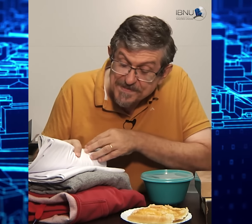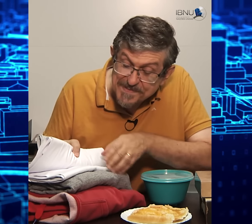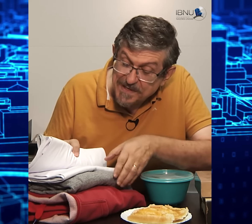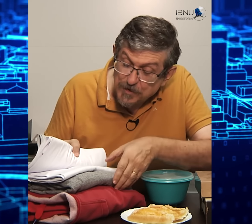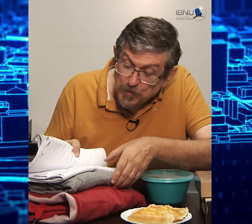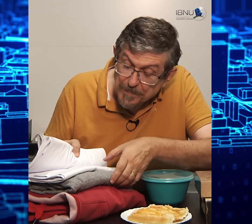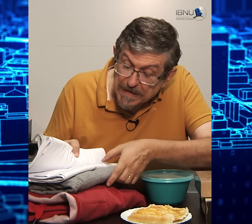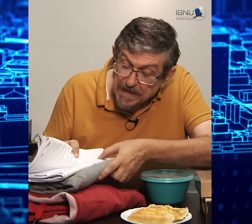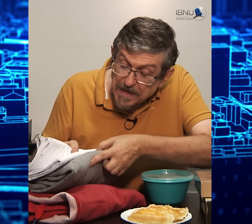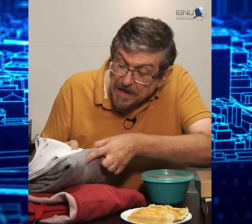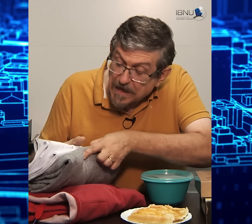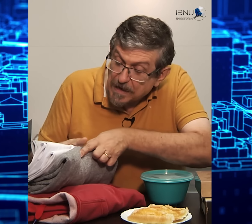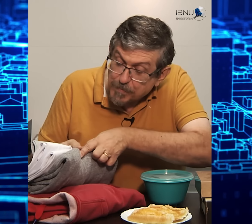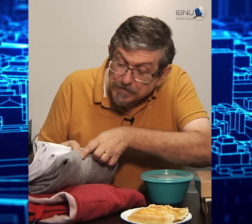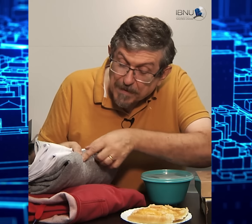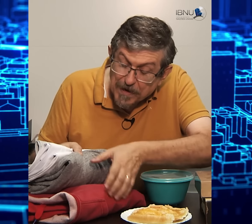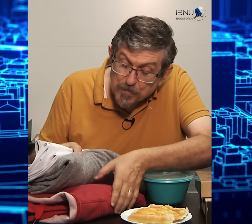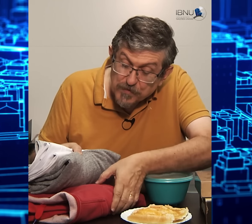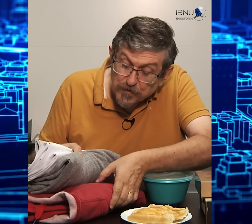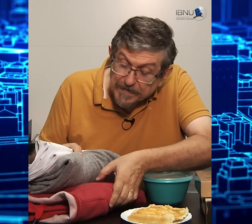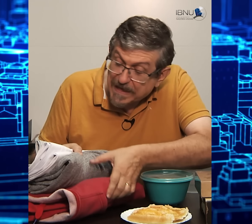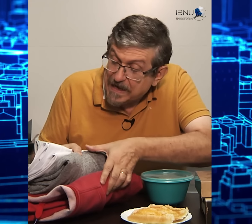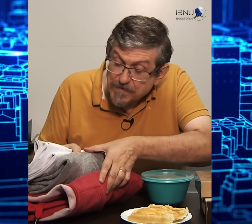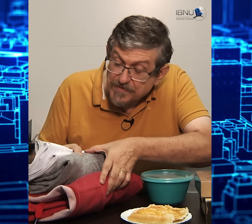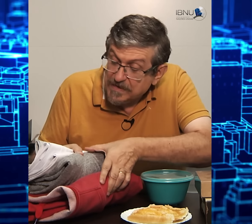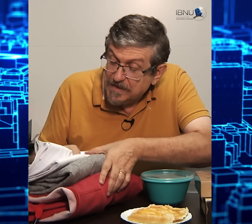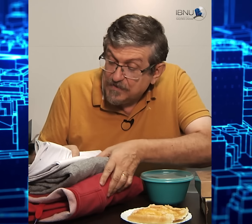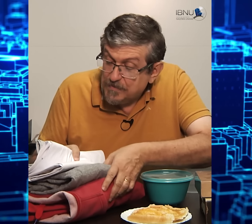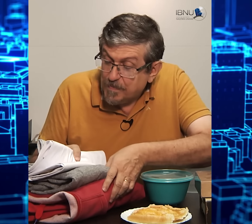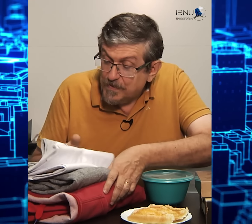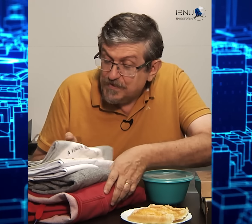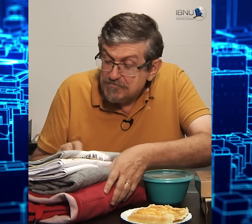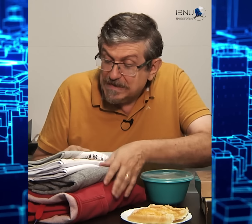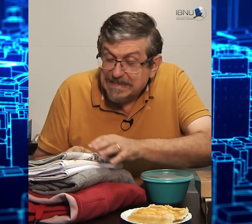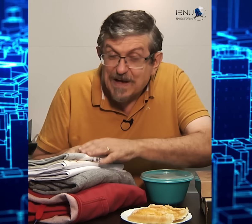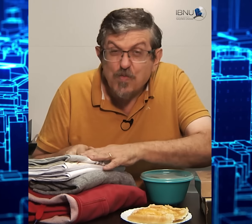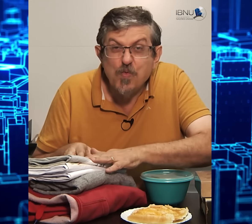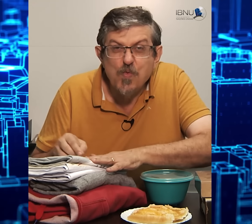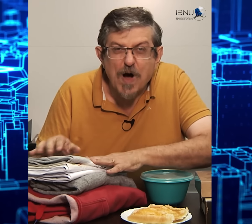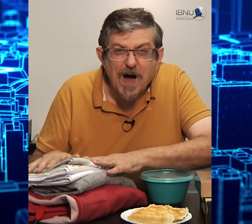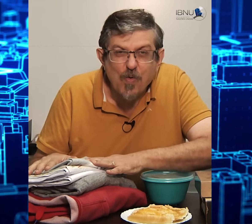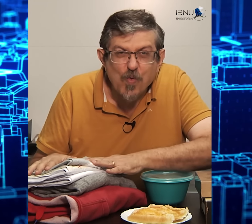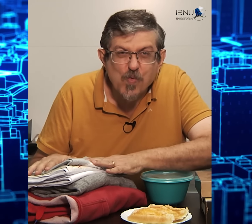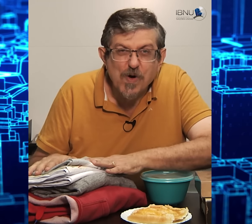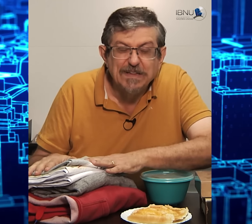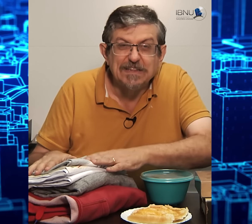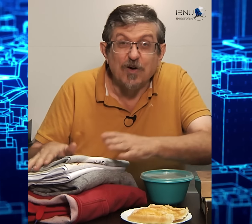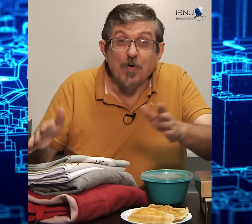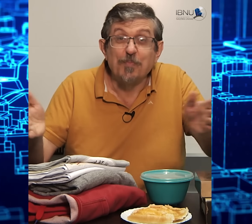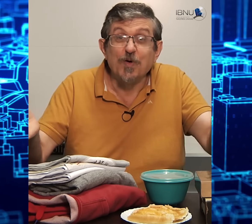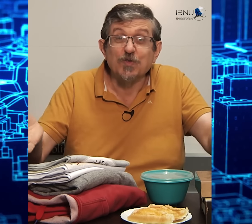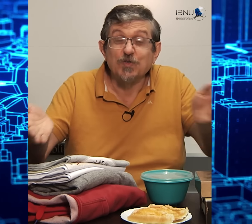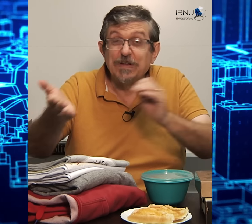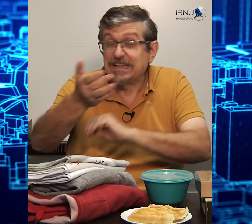pro asilo, pro trabalho missionário, esse aqui a gente pode mandar, uau,